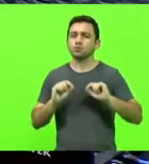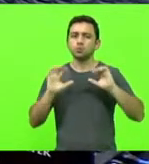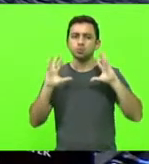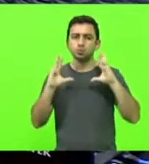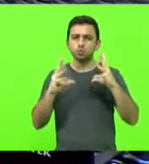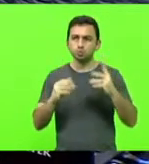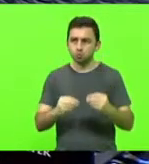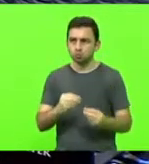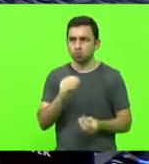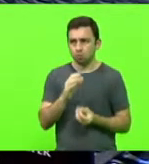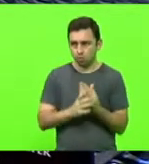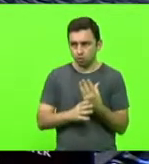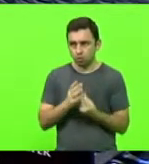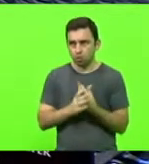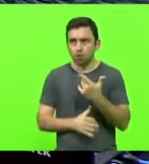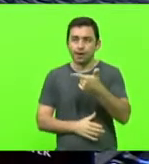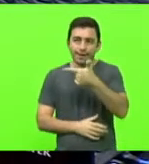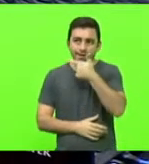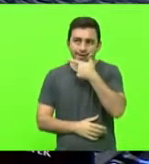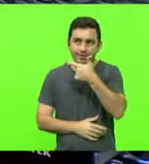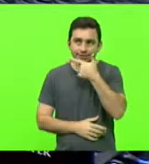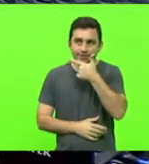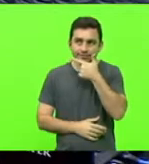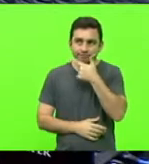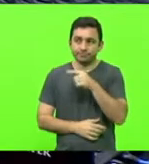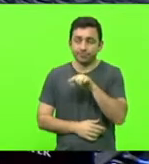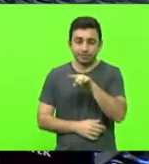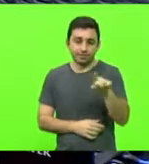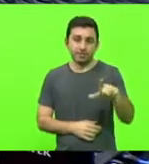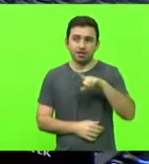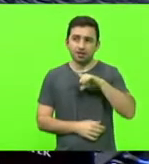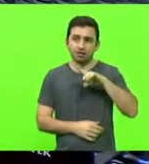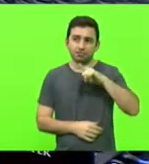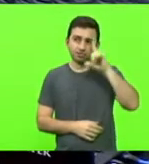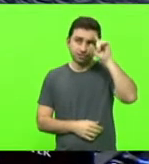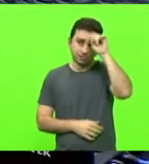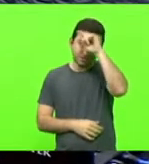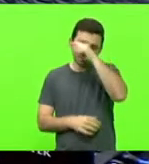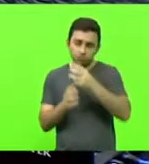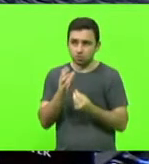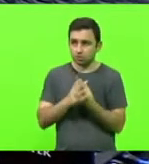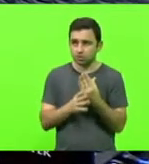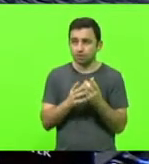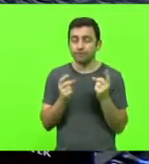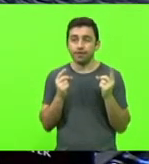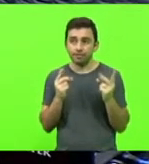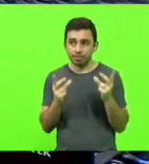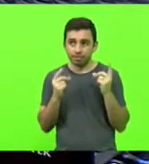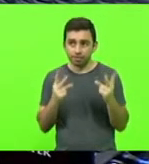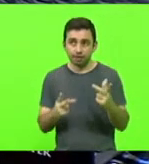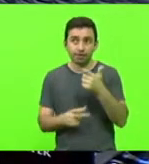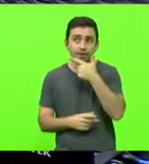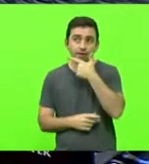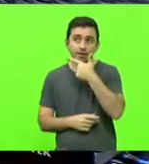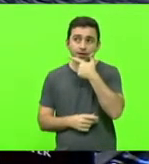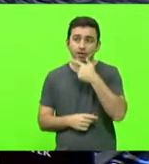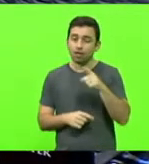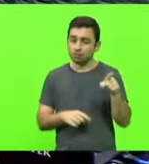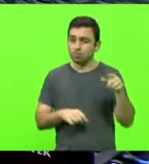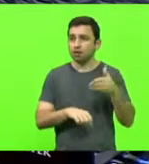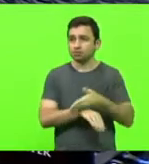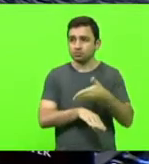produtores de queijo que estavam tendo dificuldades de produzir e vender os seus queijos,